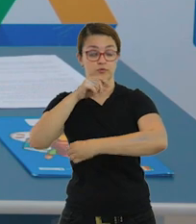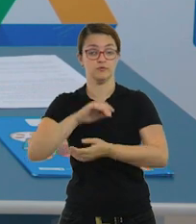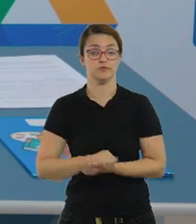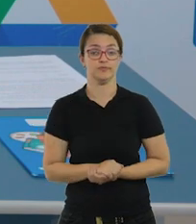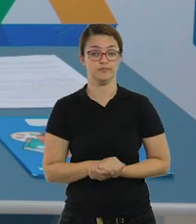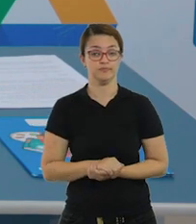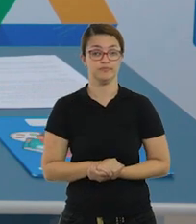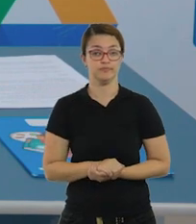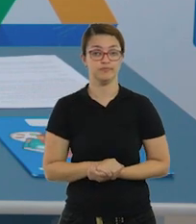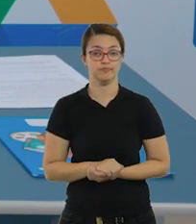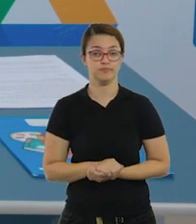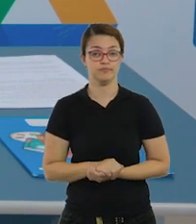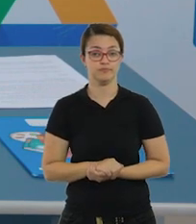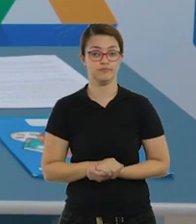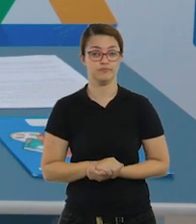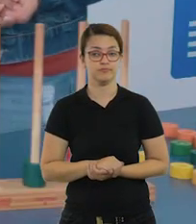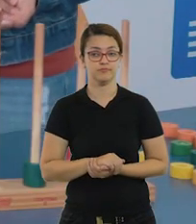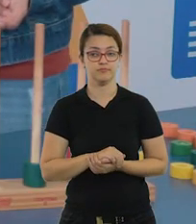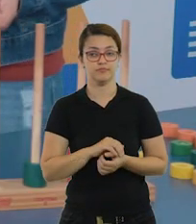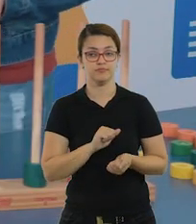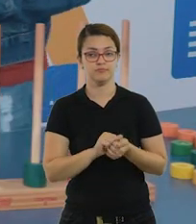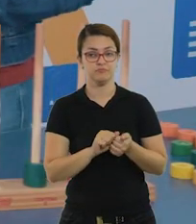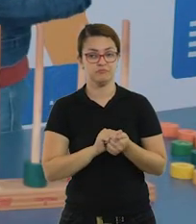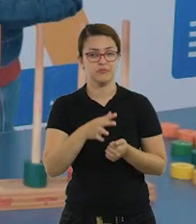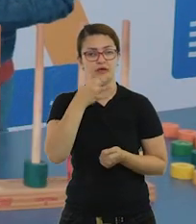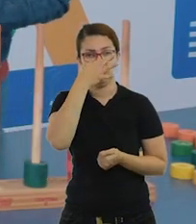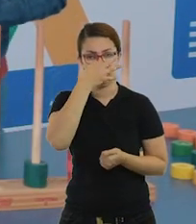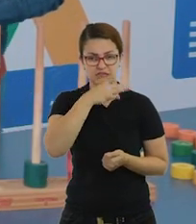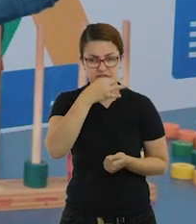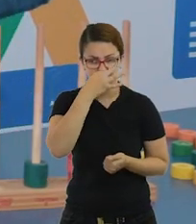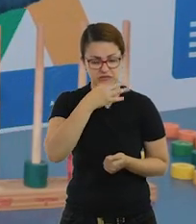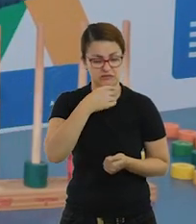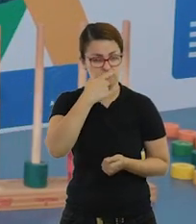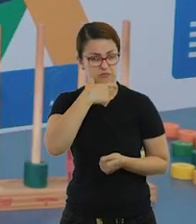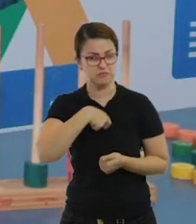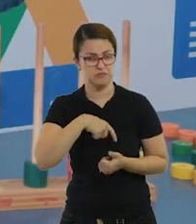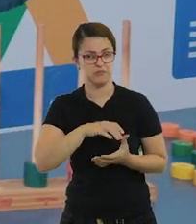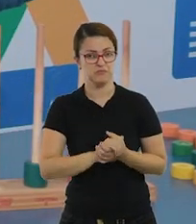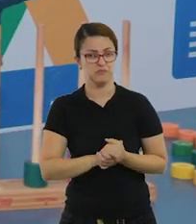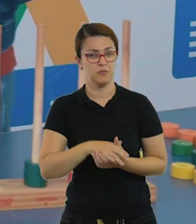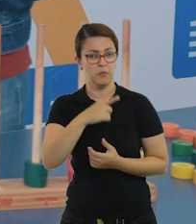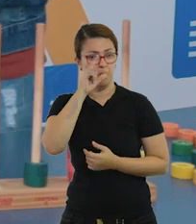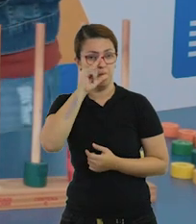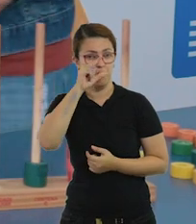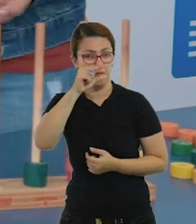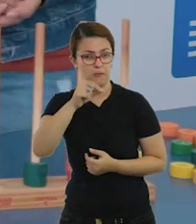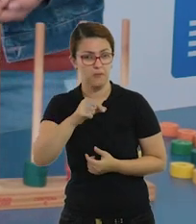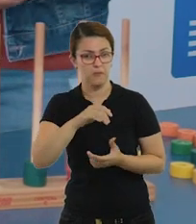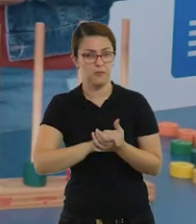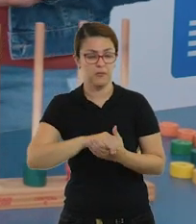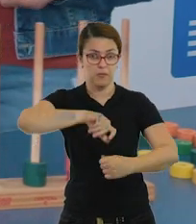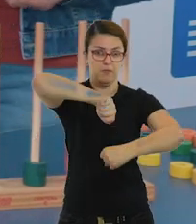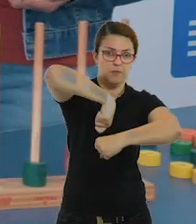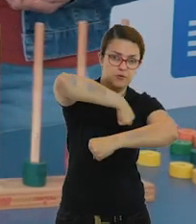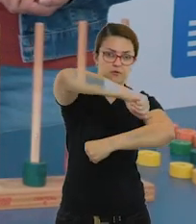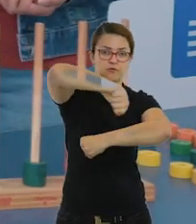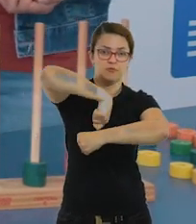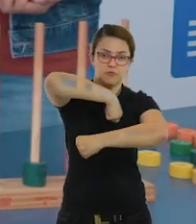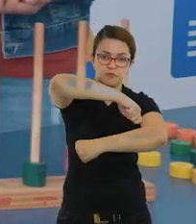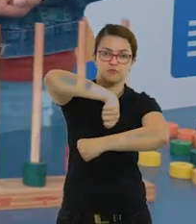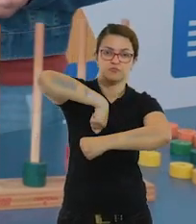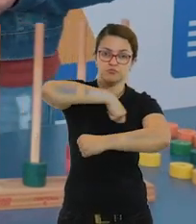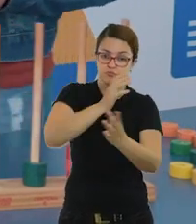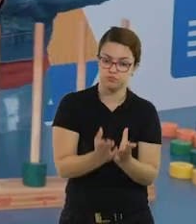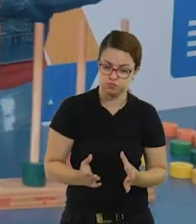leitura dele, ó. Rasputin, atin, ai de mim. Resmunga a bruxa enquanto mexe e remexe o